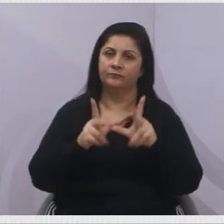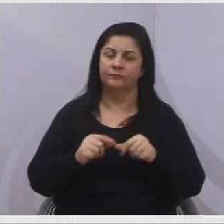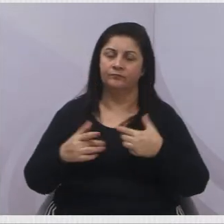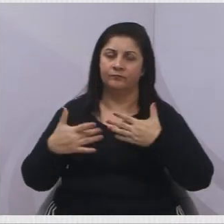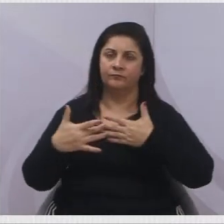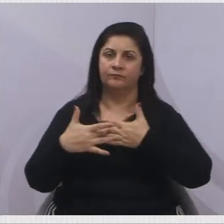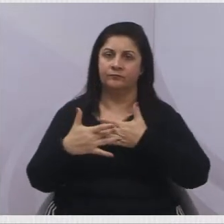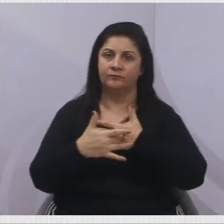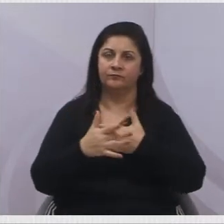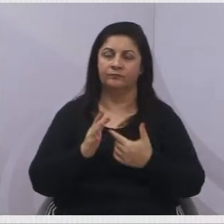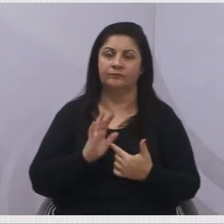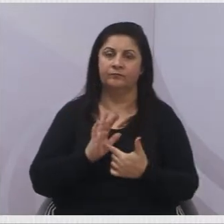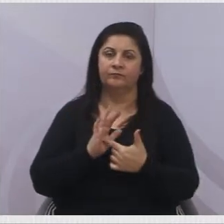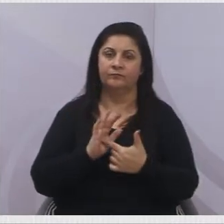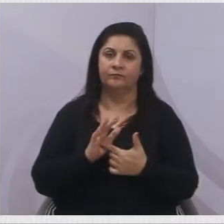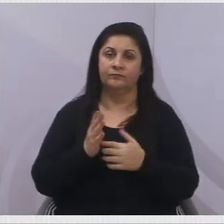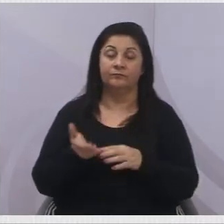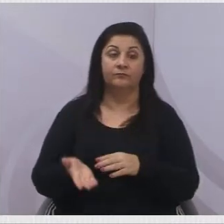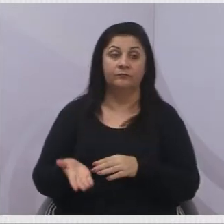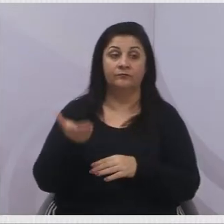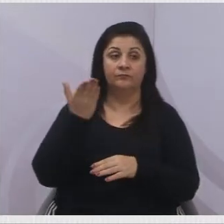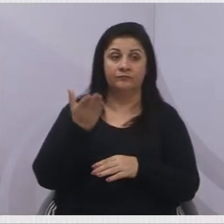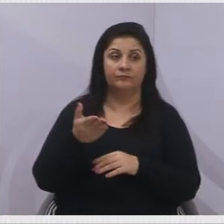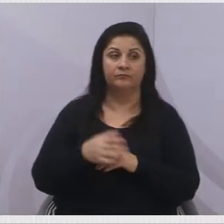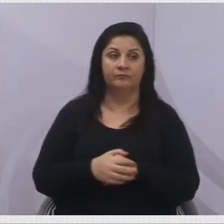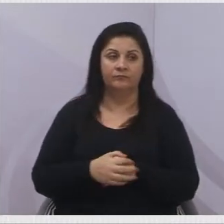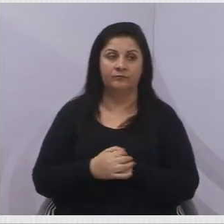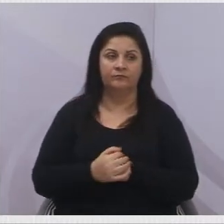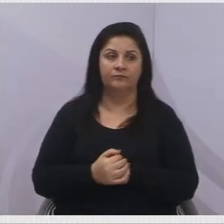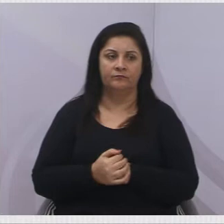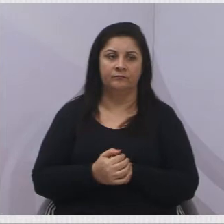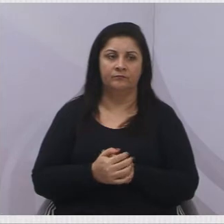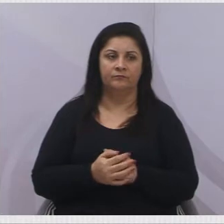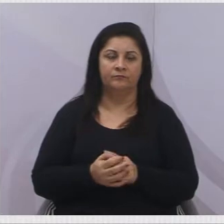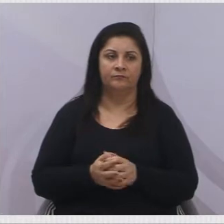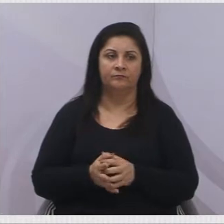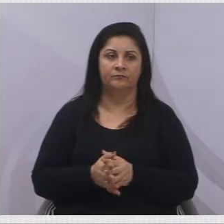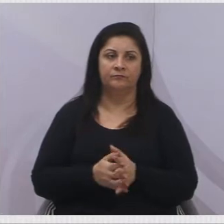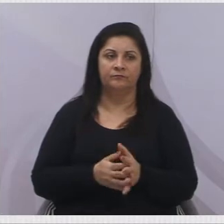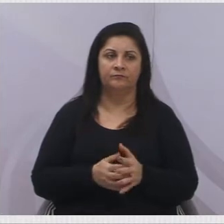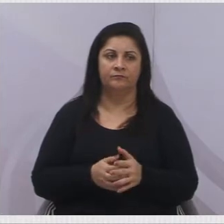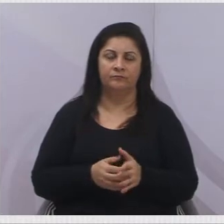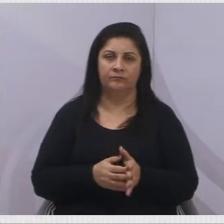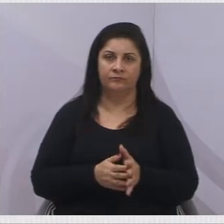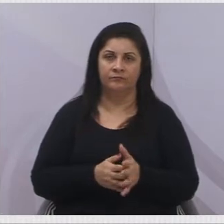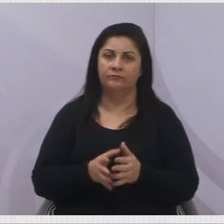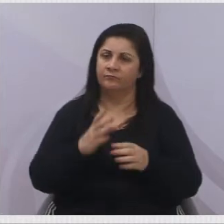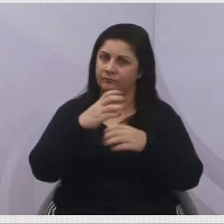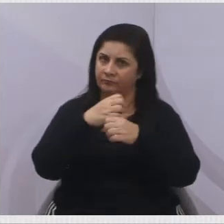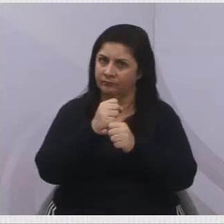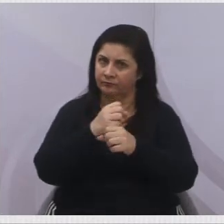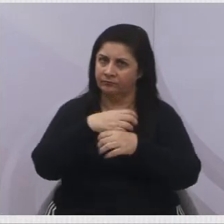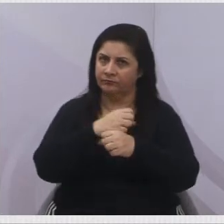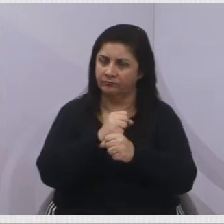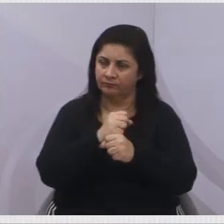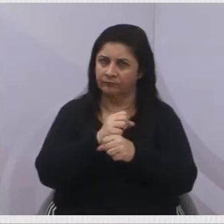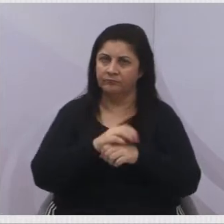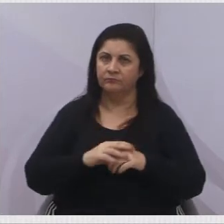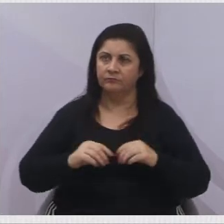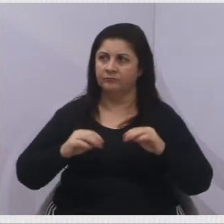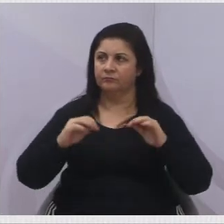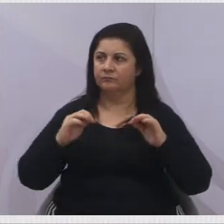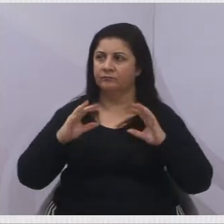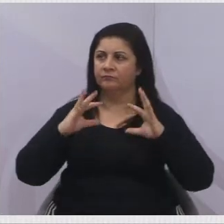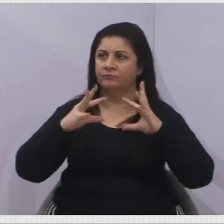exames apresentaram um aumento, né, que são, aí, contabilizando e totalizando todos os